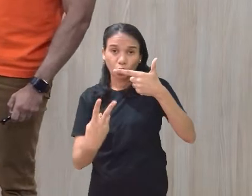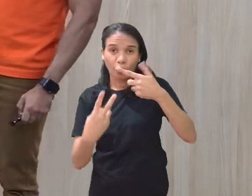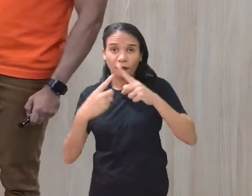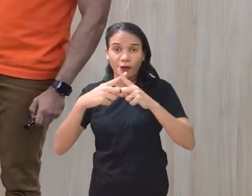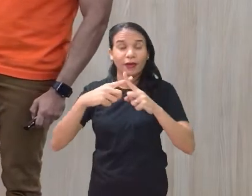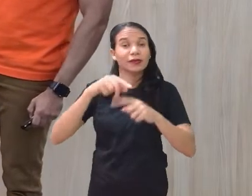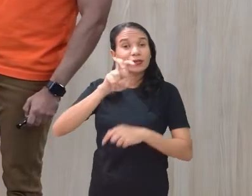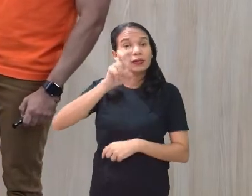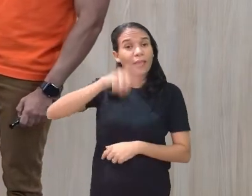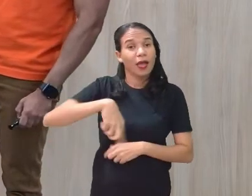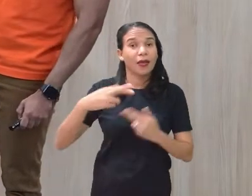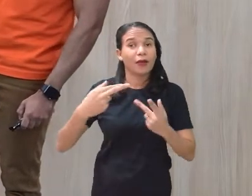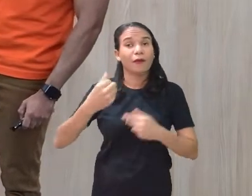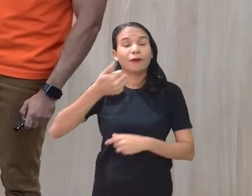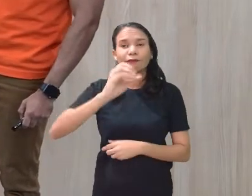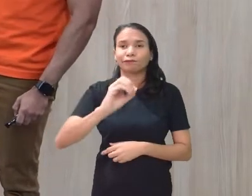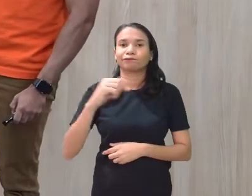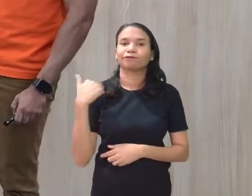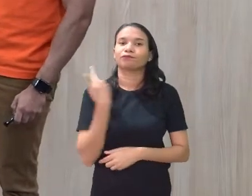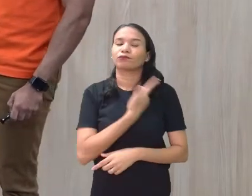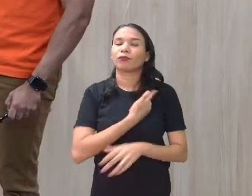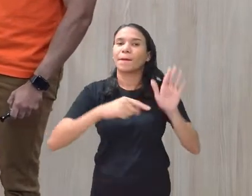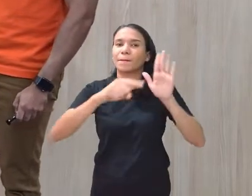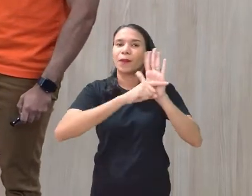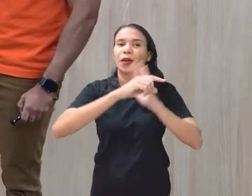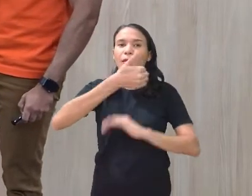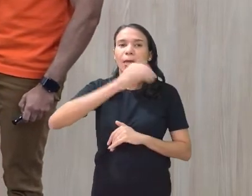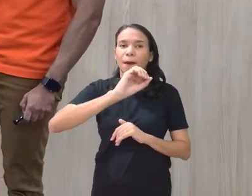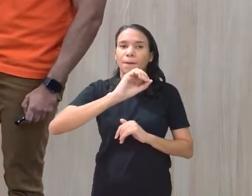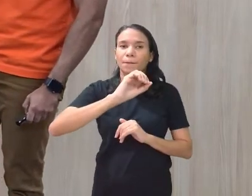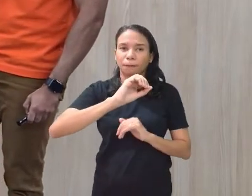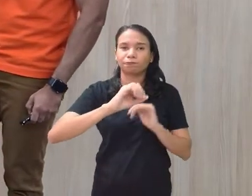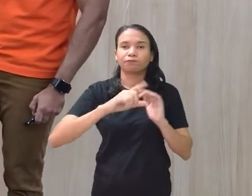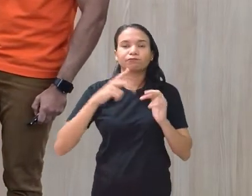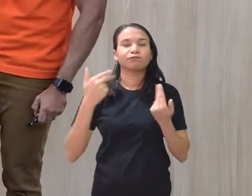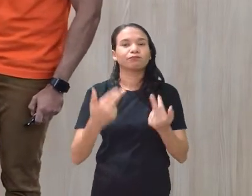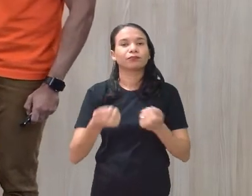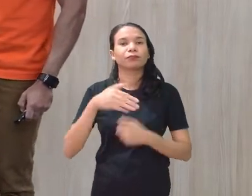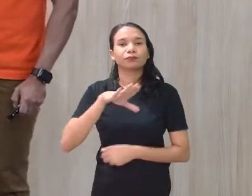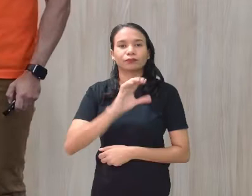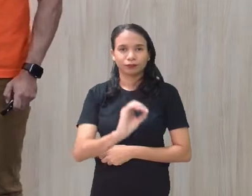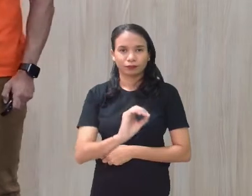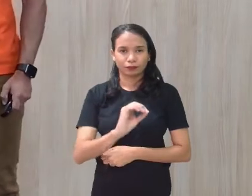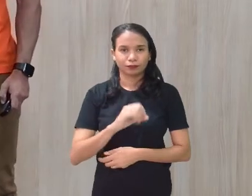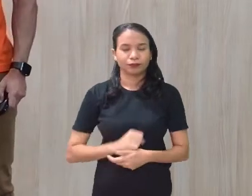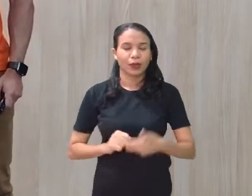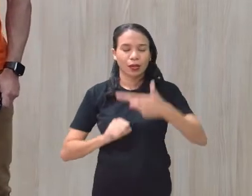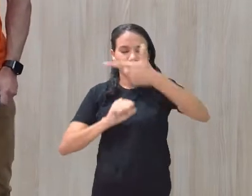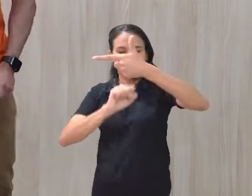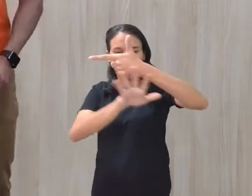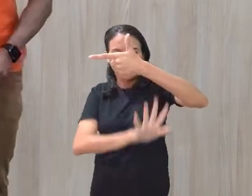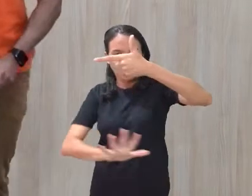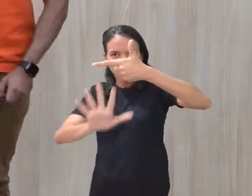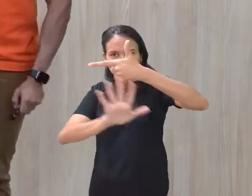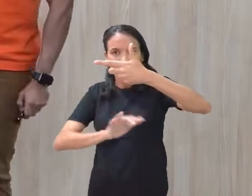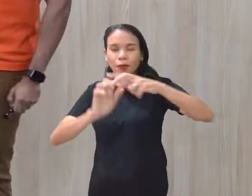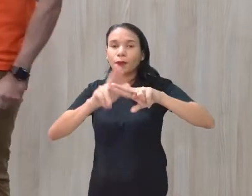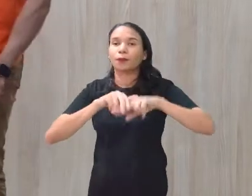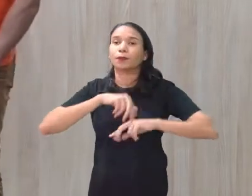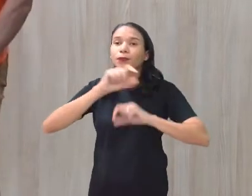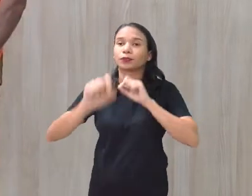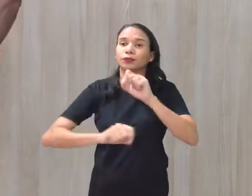é igual a 10. Então, a gente vai subtrair ali, ó, 10 menos 10 é igual a 0. Então,